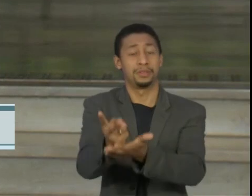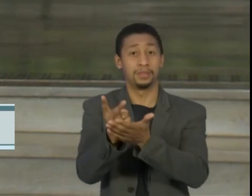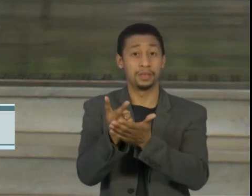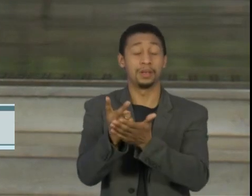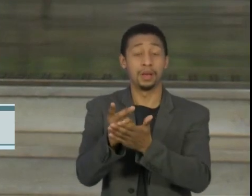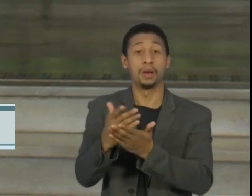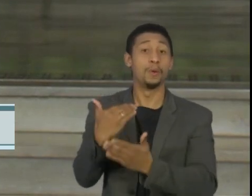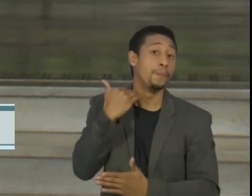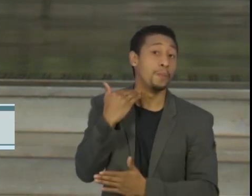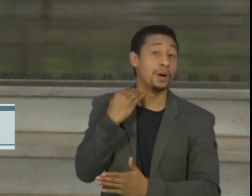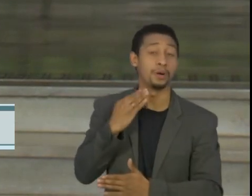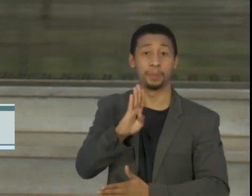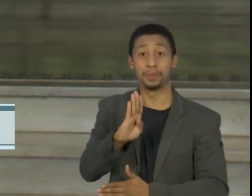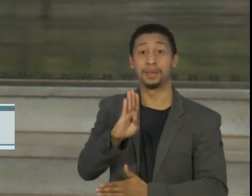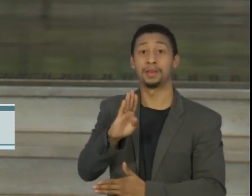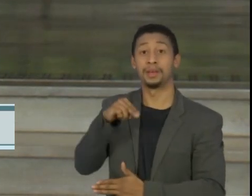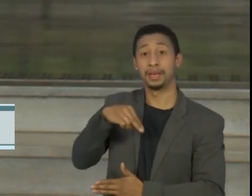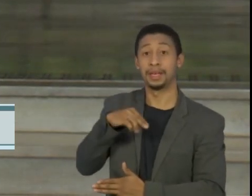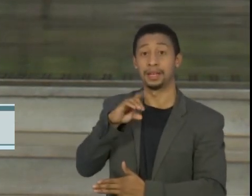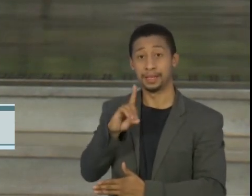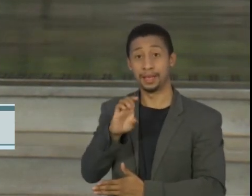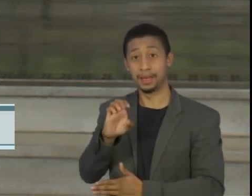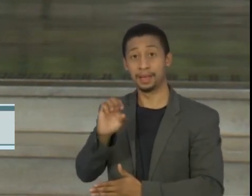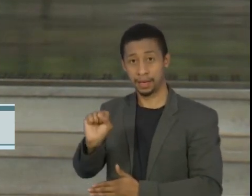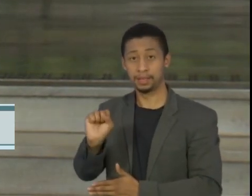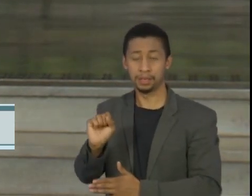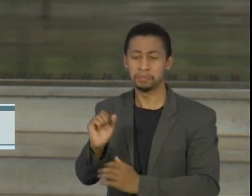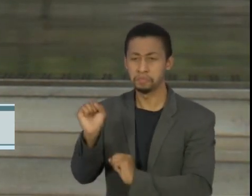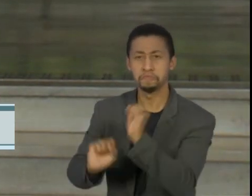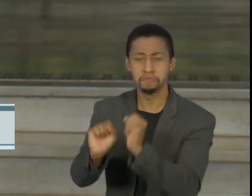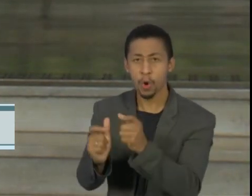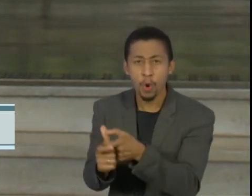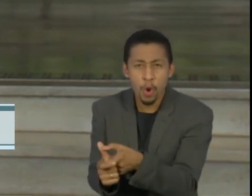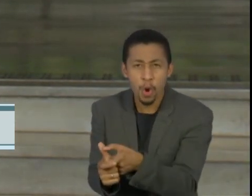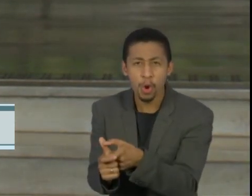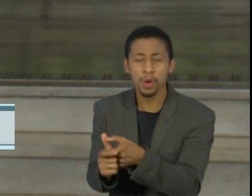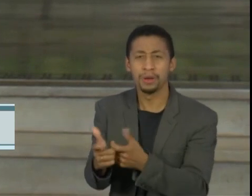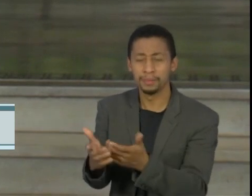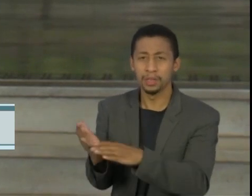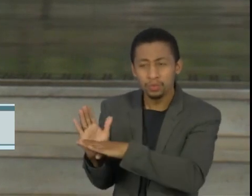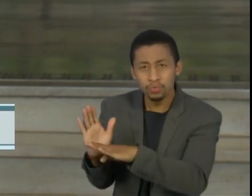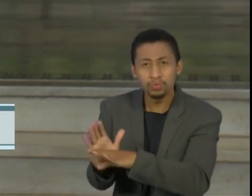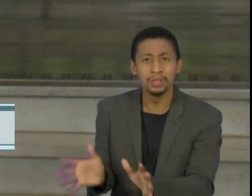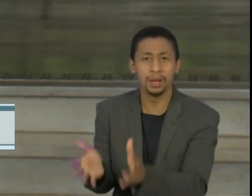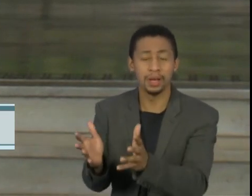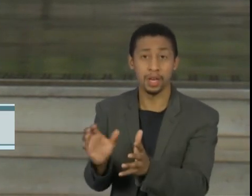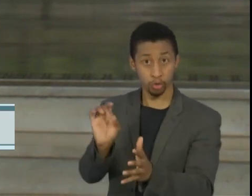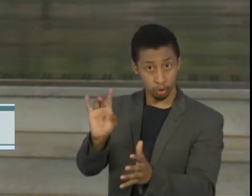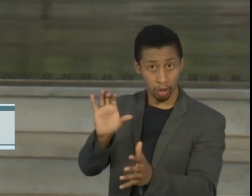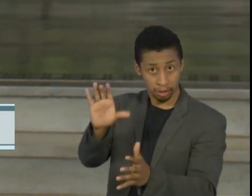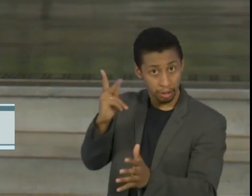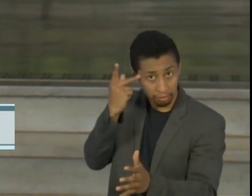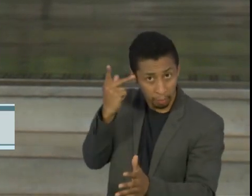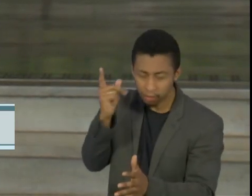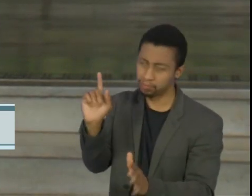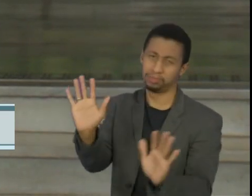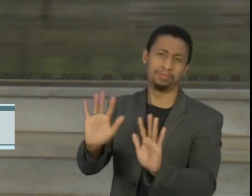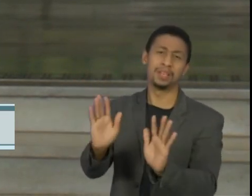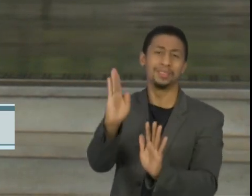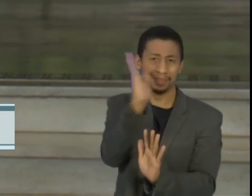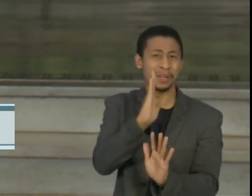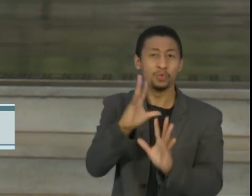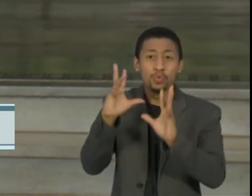BNDES aos microempreendedores do Brasil, não apenas de São Paulo, mas de todo o país.